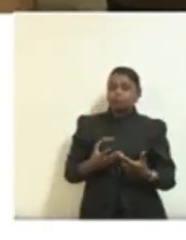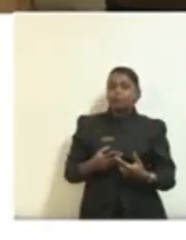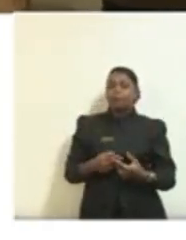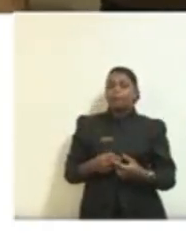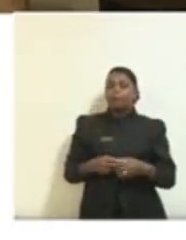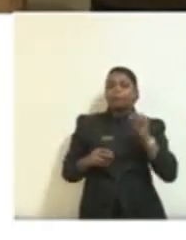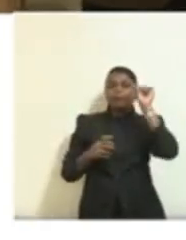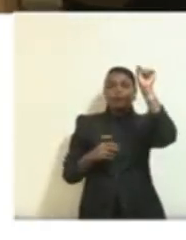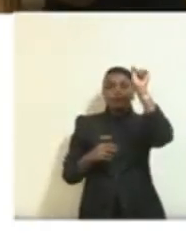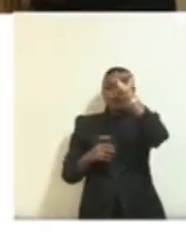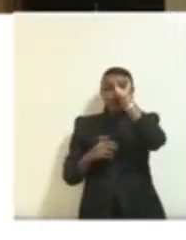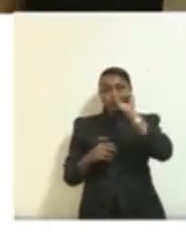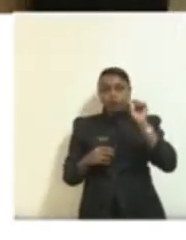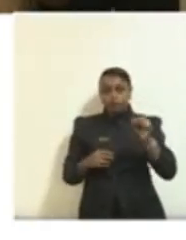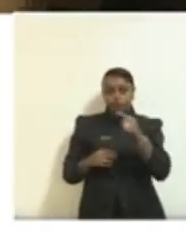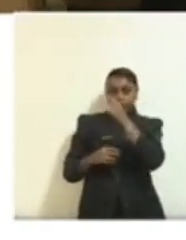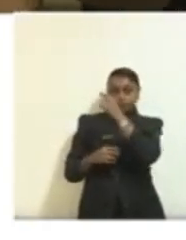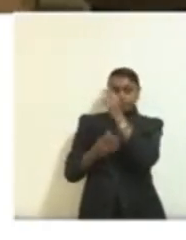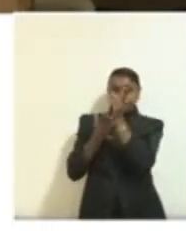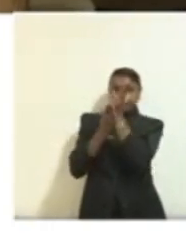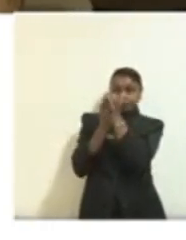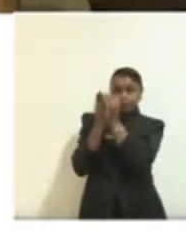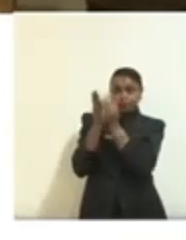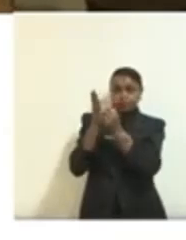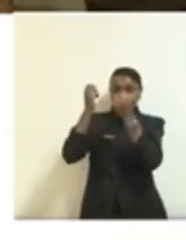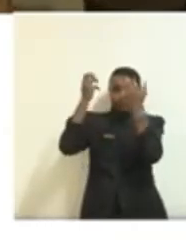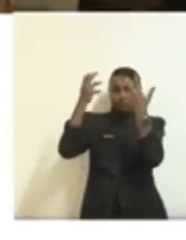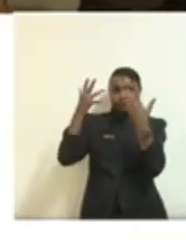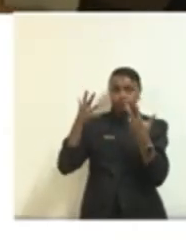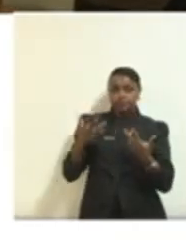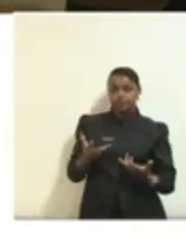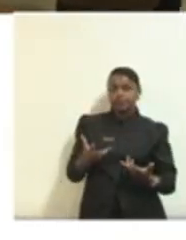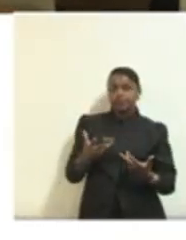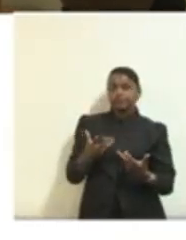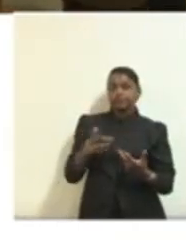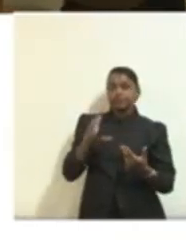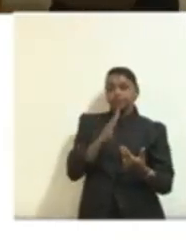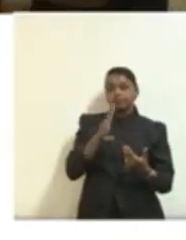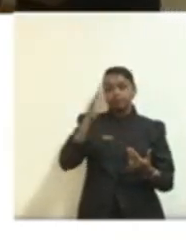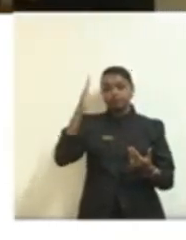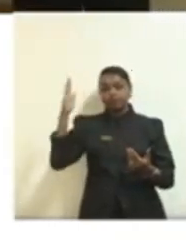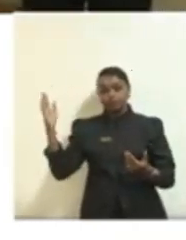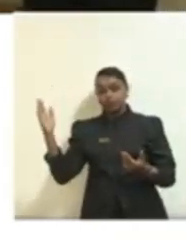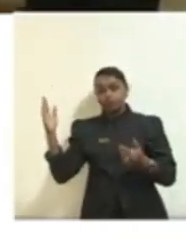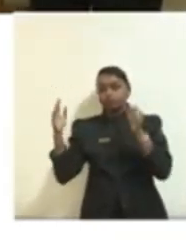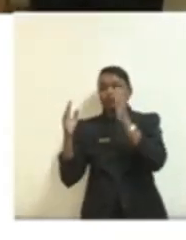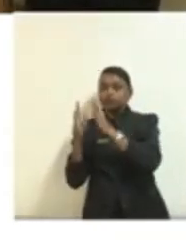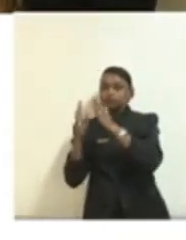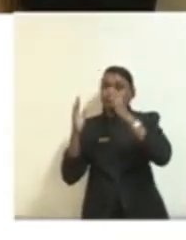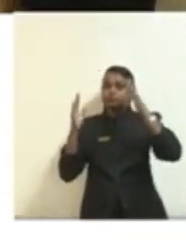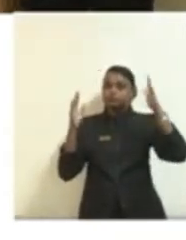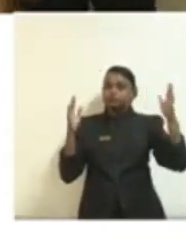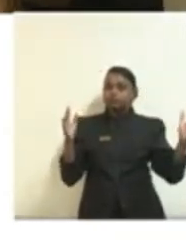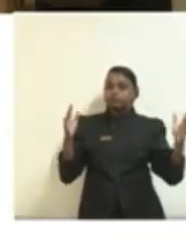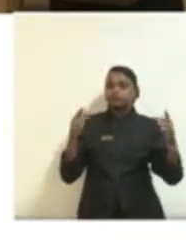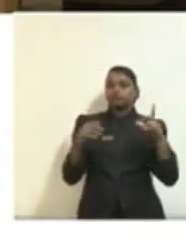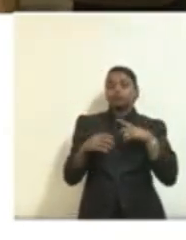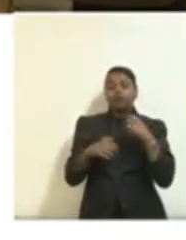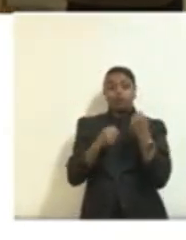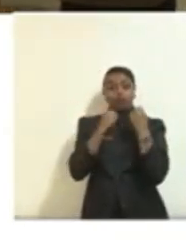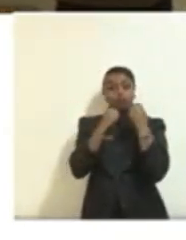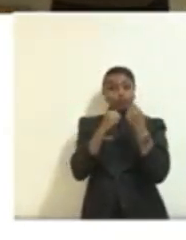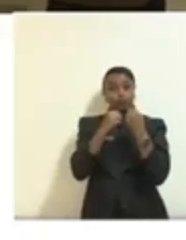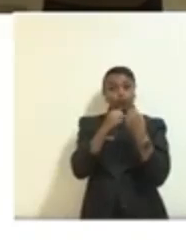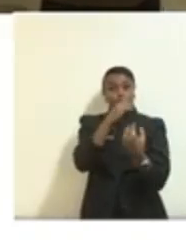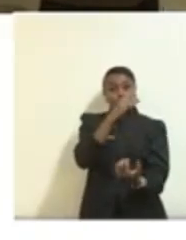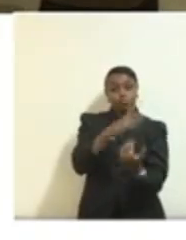esses pontos aqui refletem os efeitos. Então, quando eu tenho, quanto mais para a direita e quanto mais para cima, maior foram os